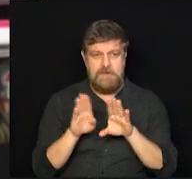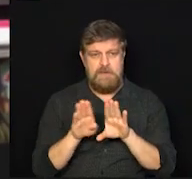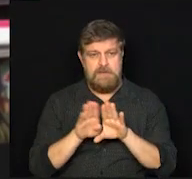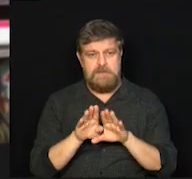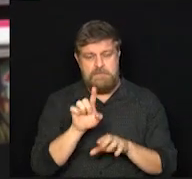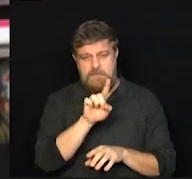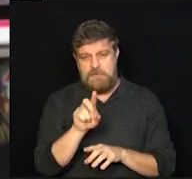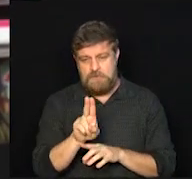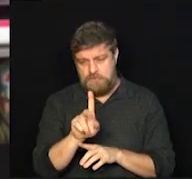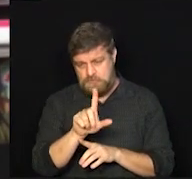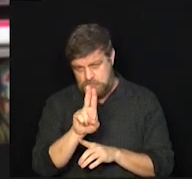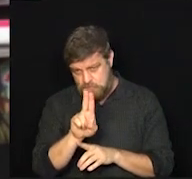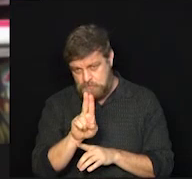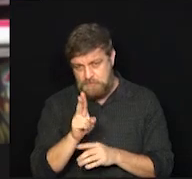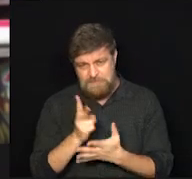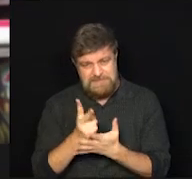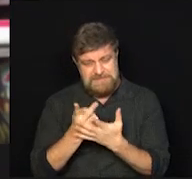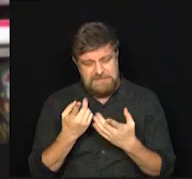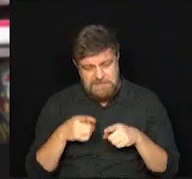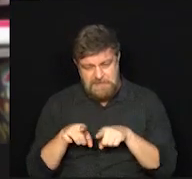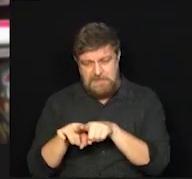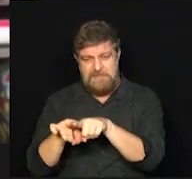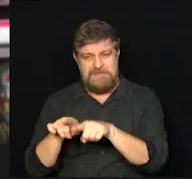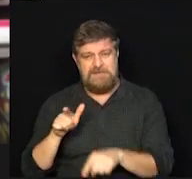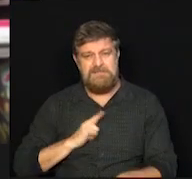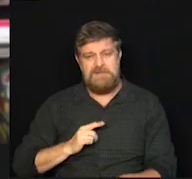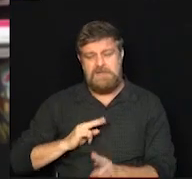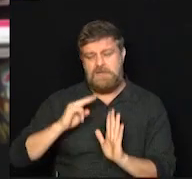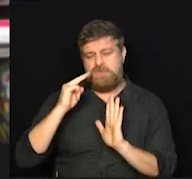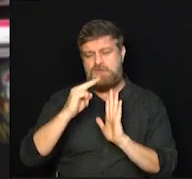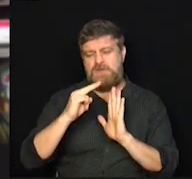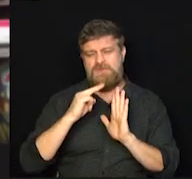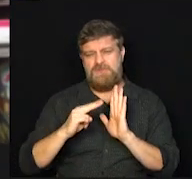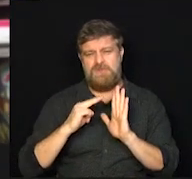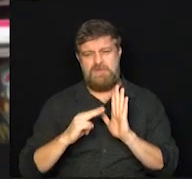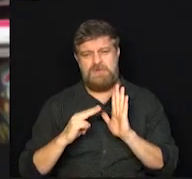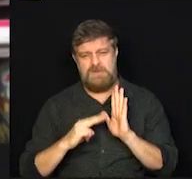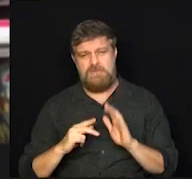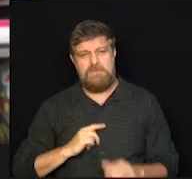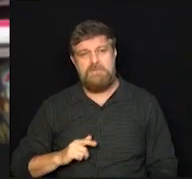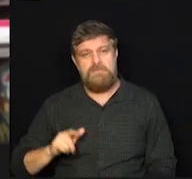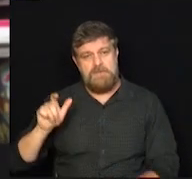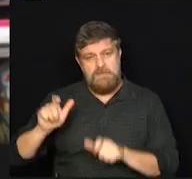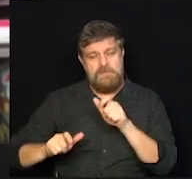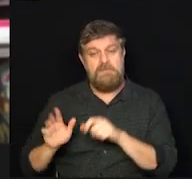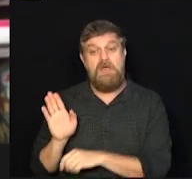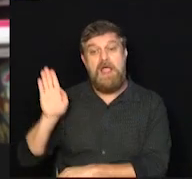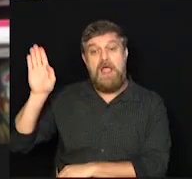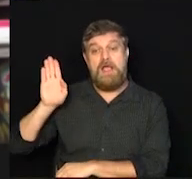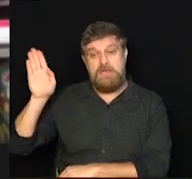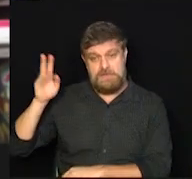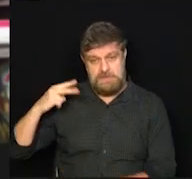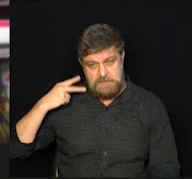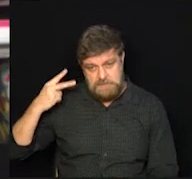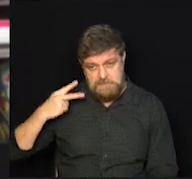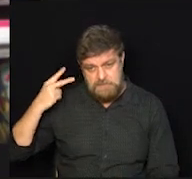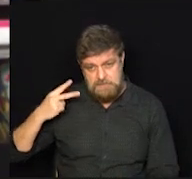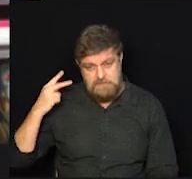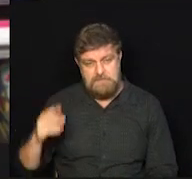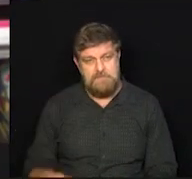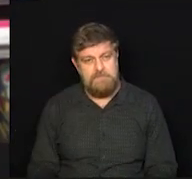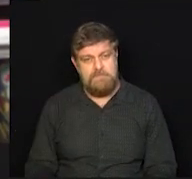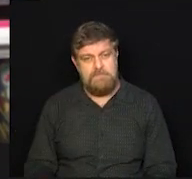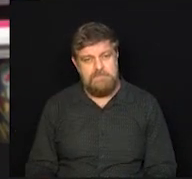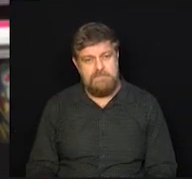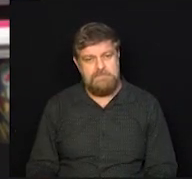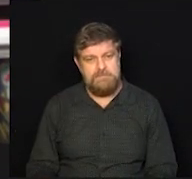parceiros tem daqui Lúcia Castro João Beira guerreira foi também que candidata a vereadora estou